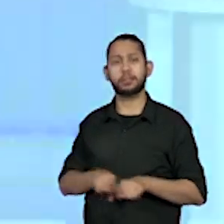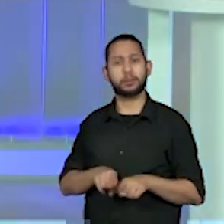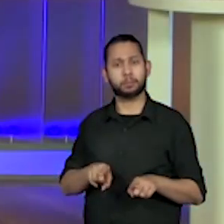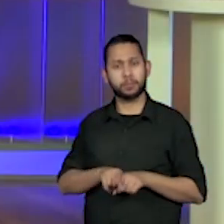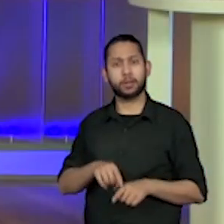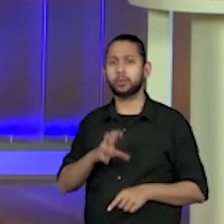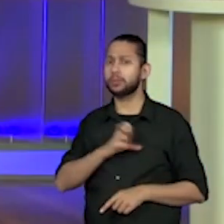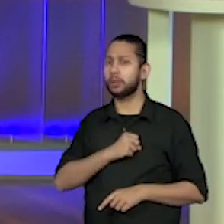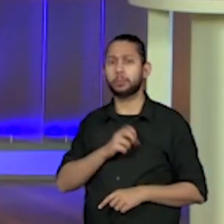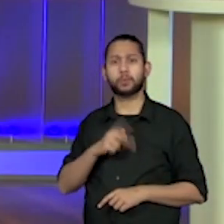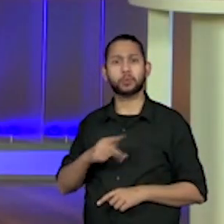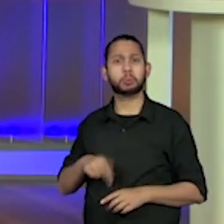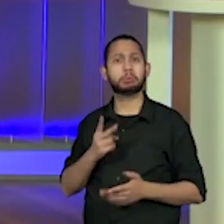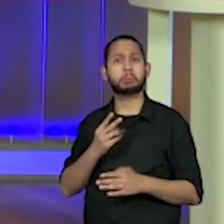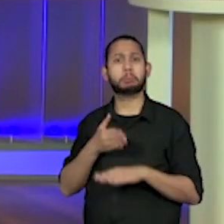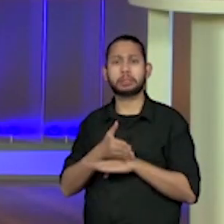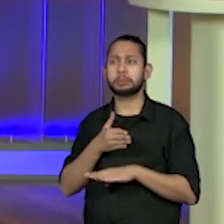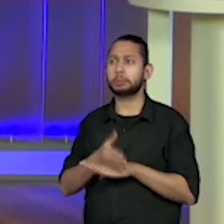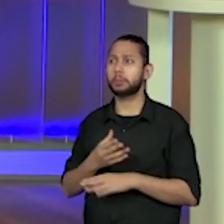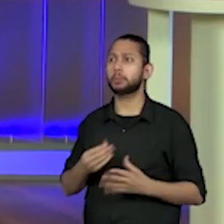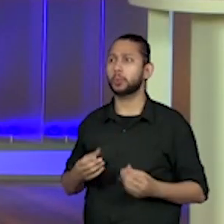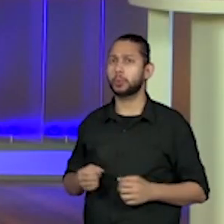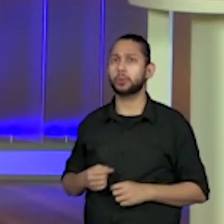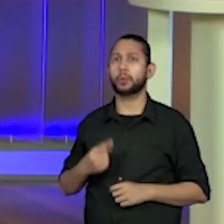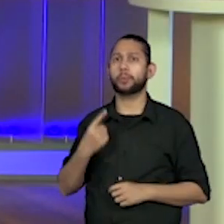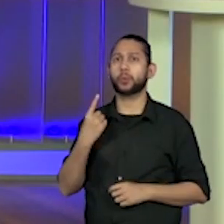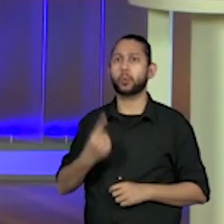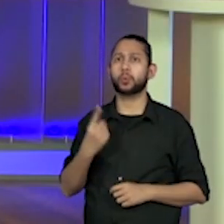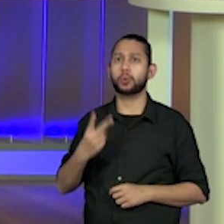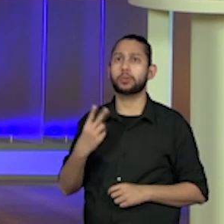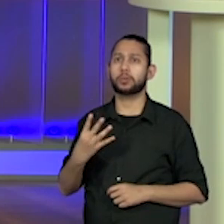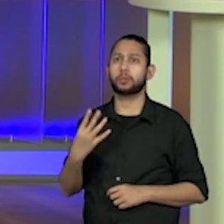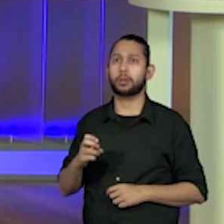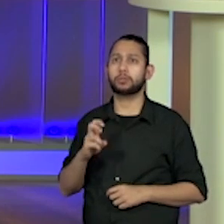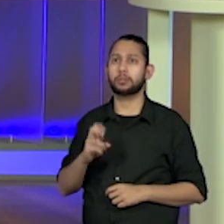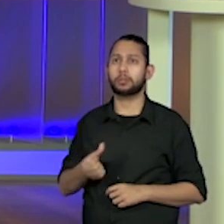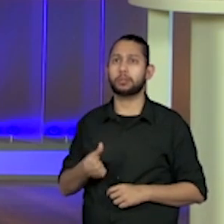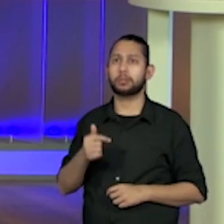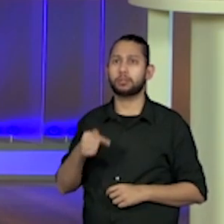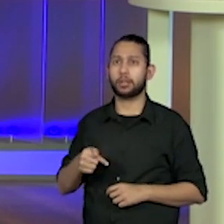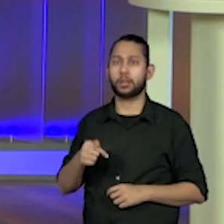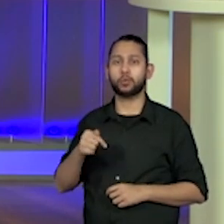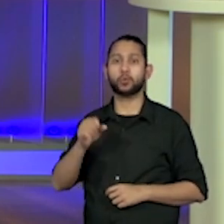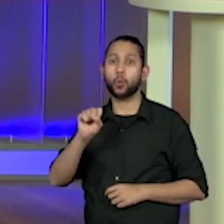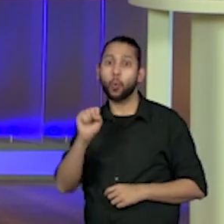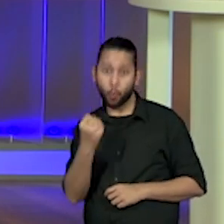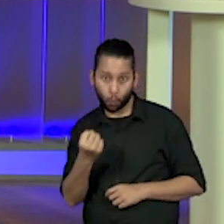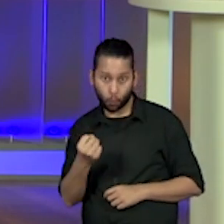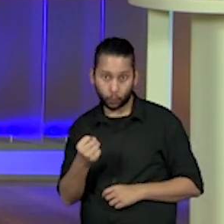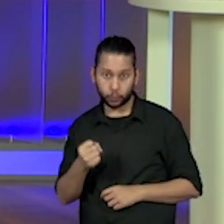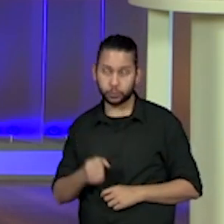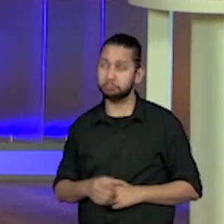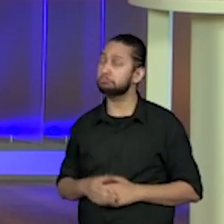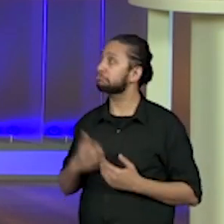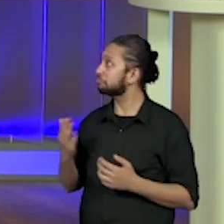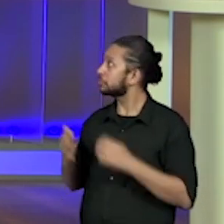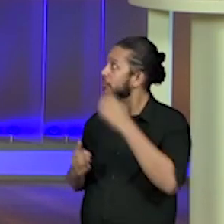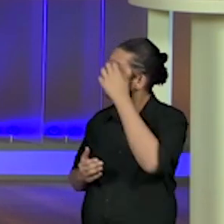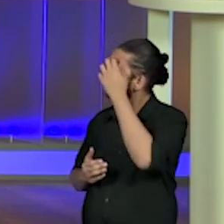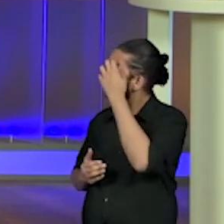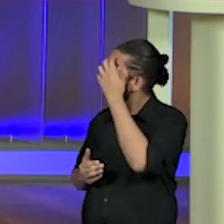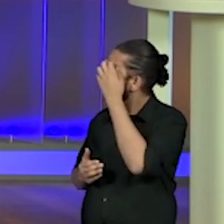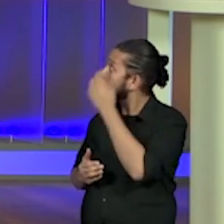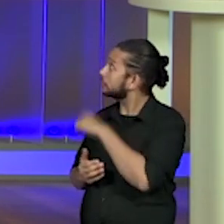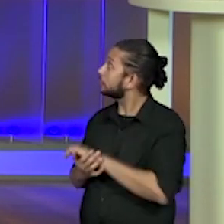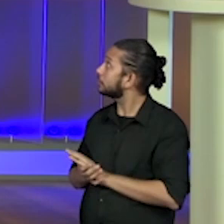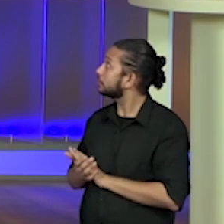dos pros. É isso mesmo, vamos lá. 1, 2, 3, 4, 5, 6, 7, 8. 8 é a